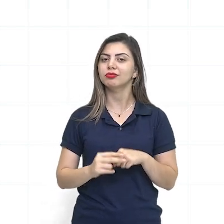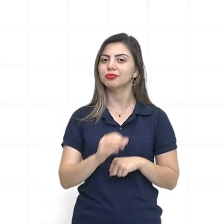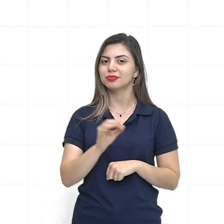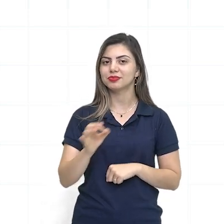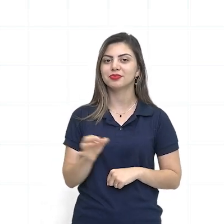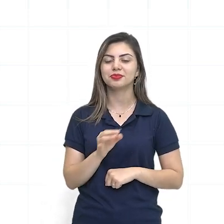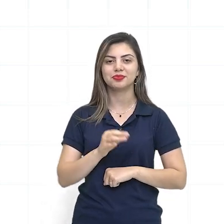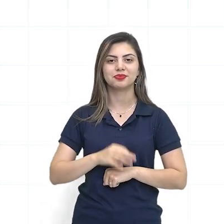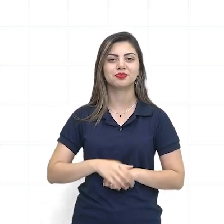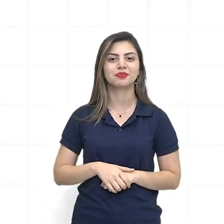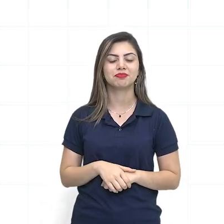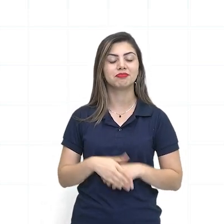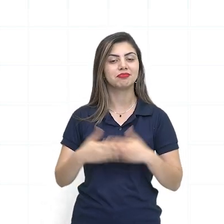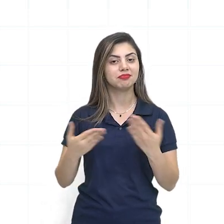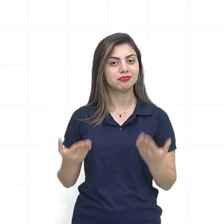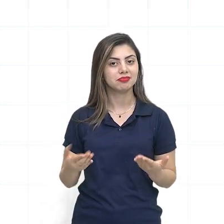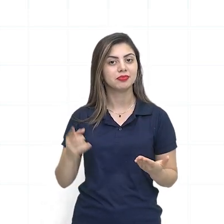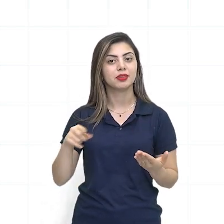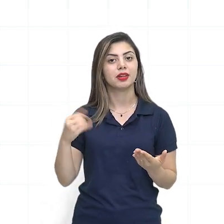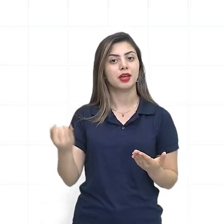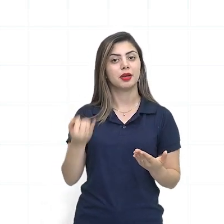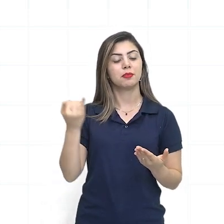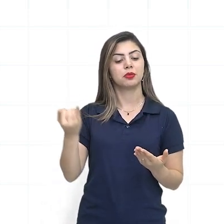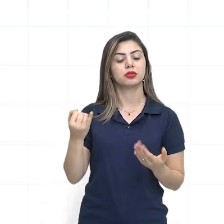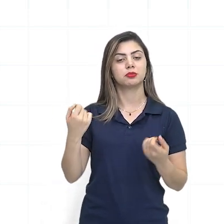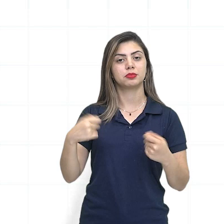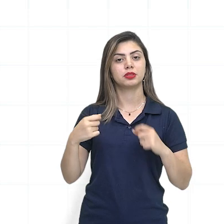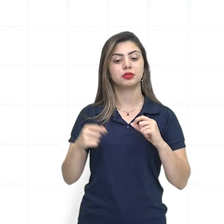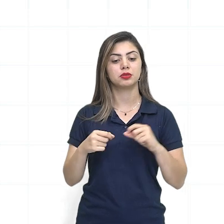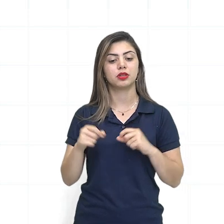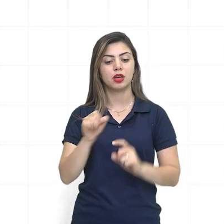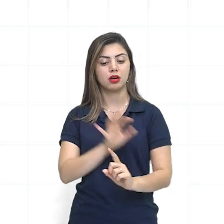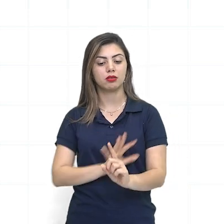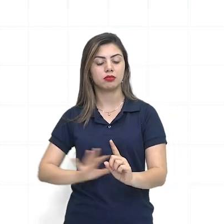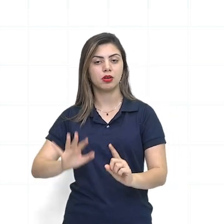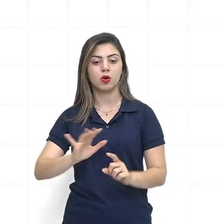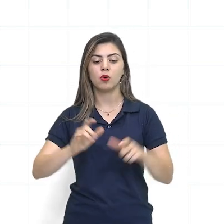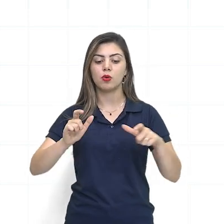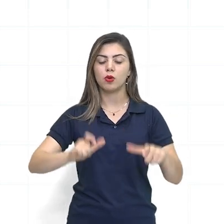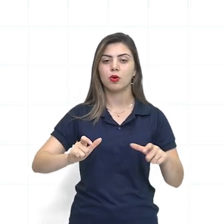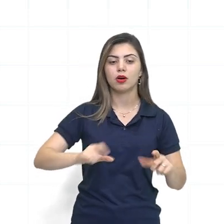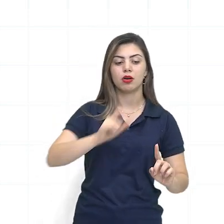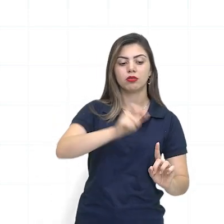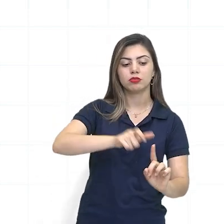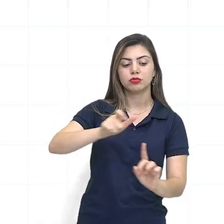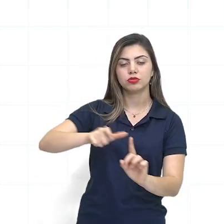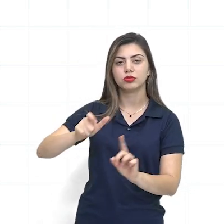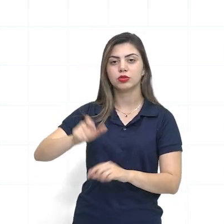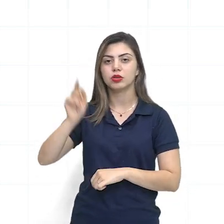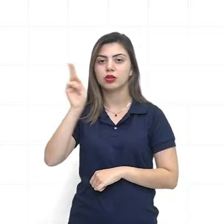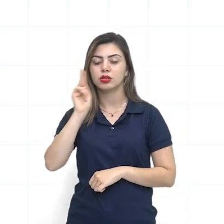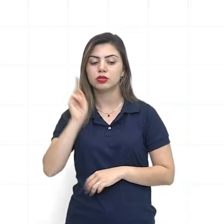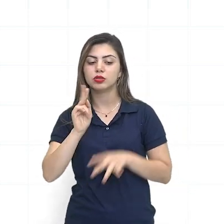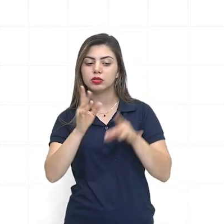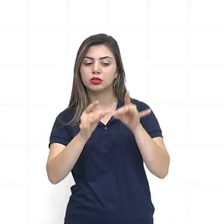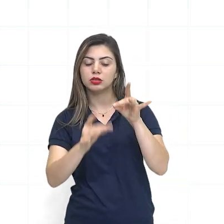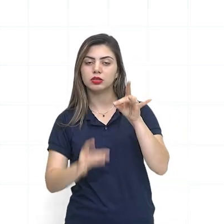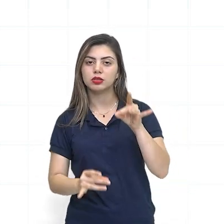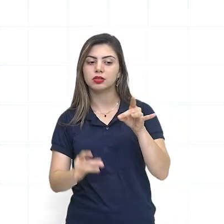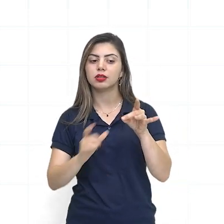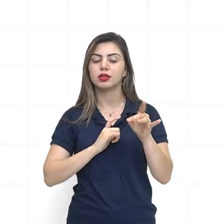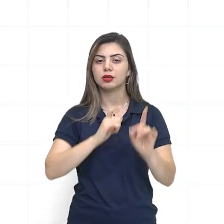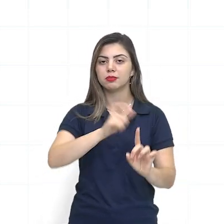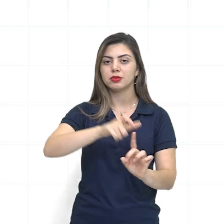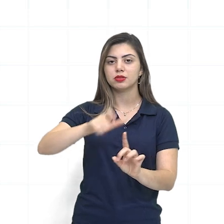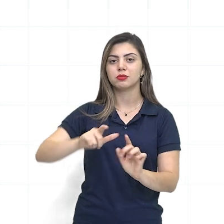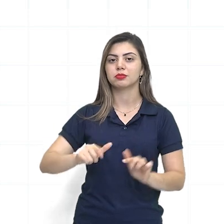precisa-se ter, né, o tempo, precisa ter o espaço, o enredo da história, os personagens que fazem as